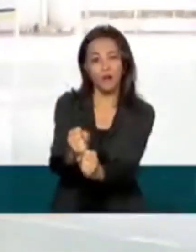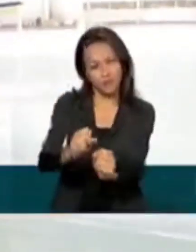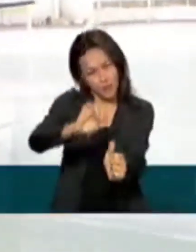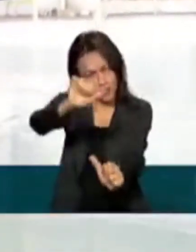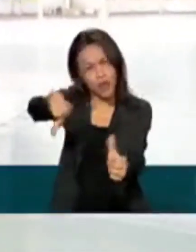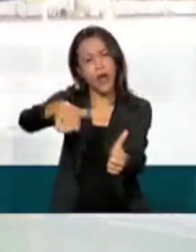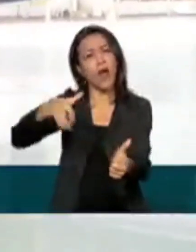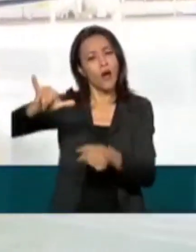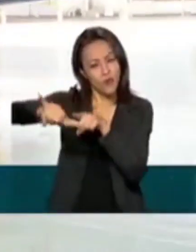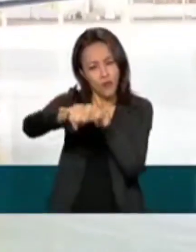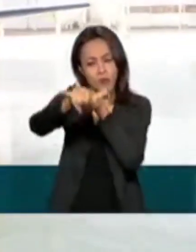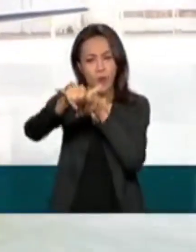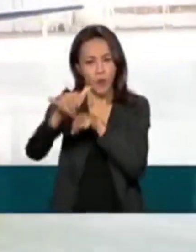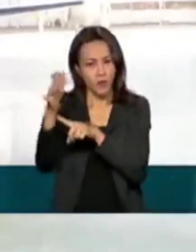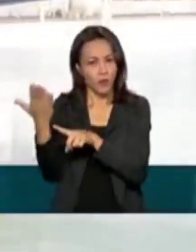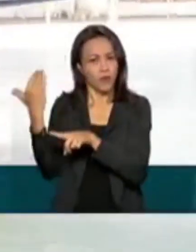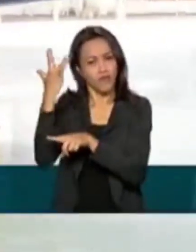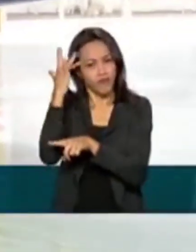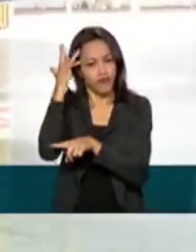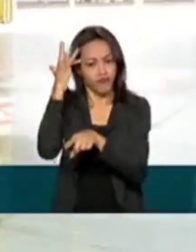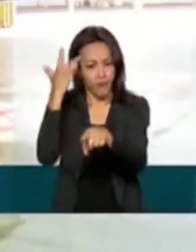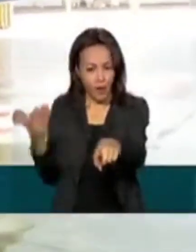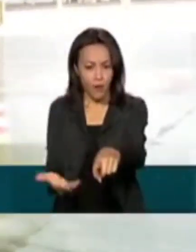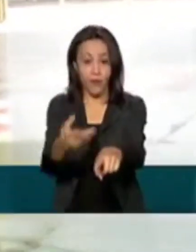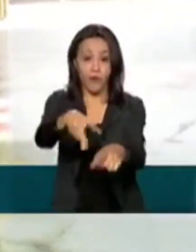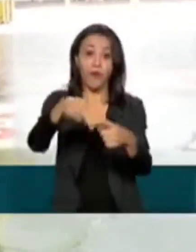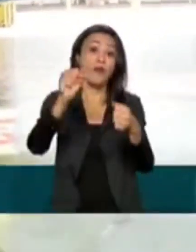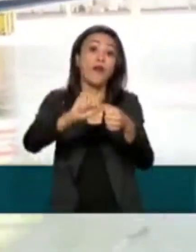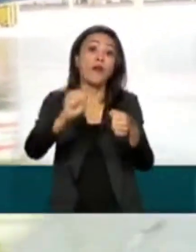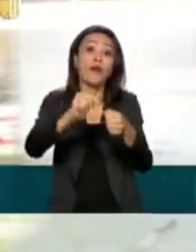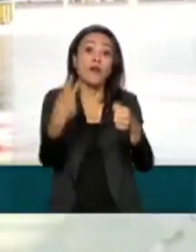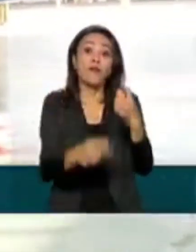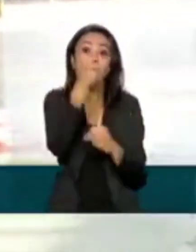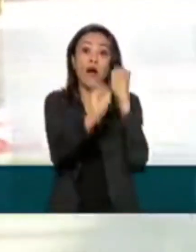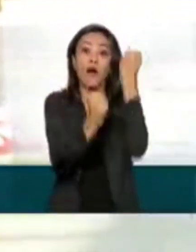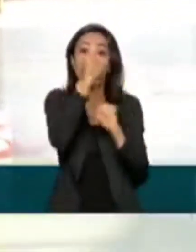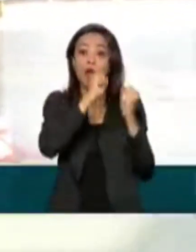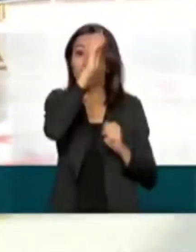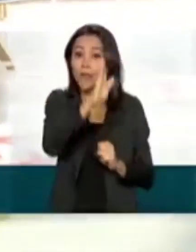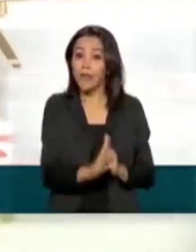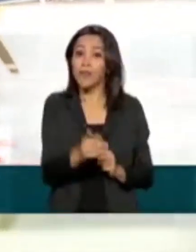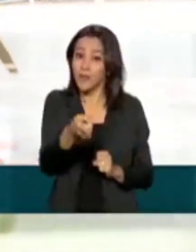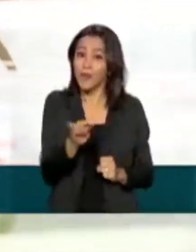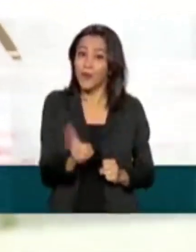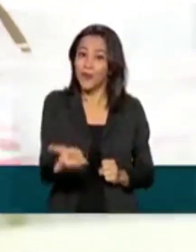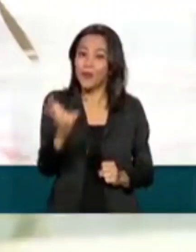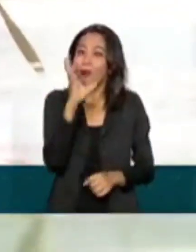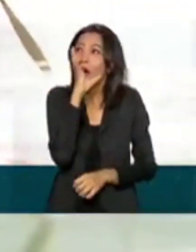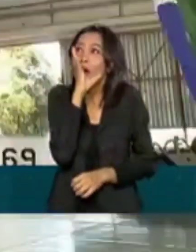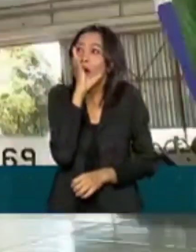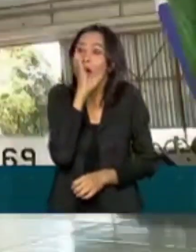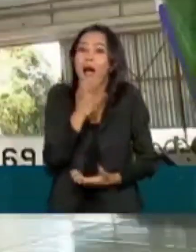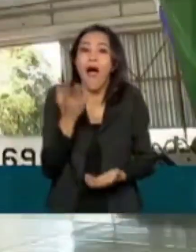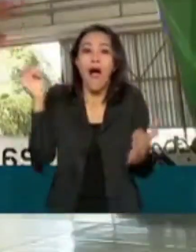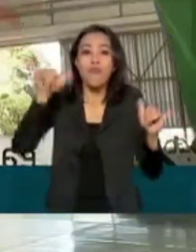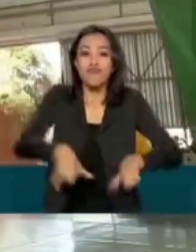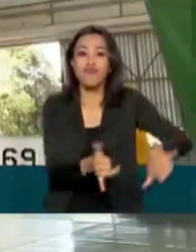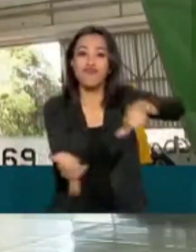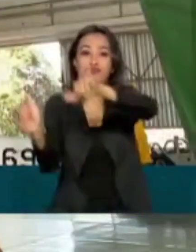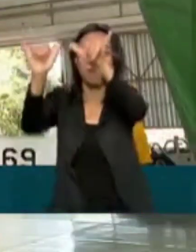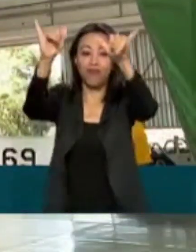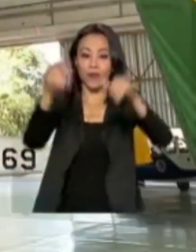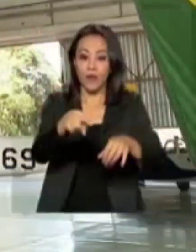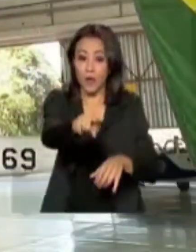ficaram mais modernos, passaram a ser fabricados aqui no Brasil. E a esquadrilha continua encantando gerações. Quando você está